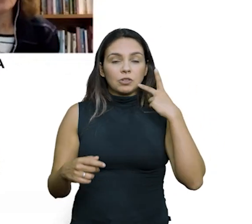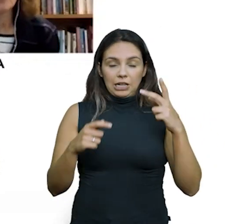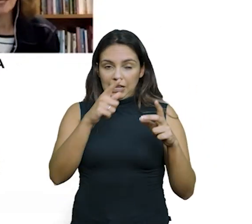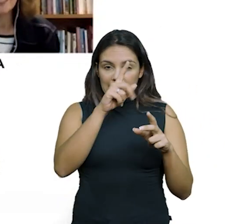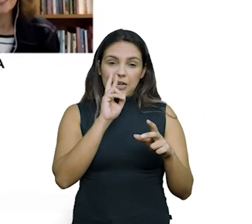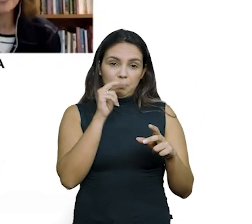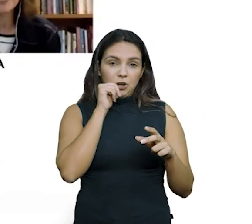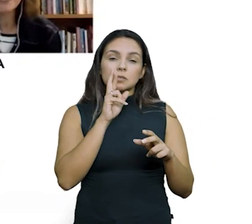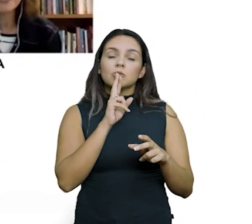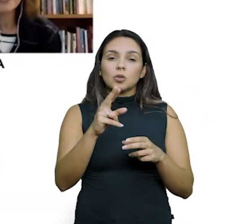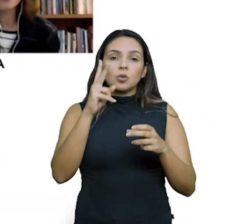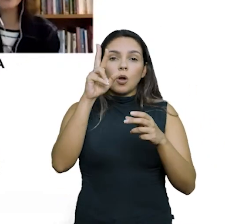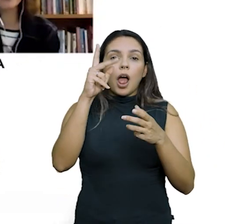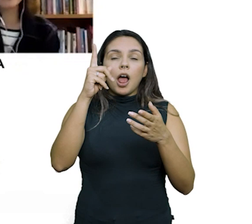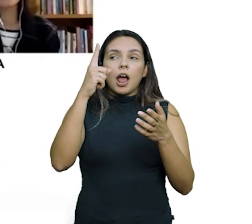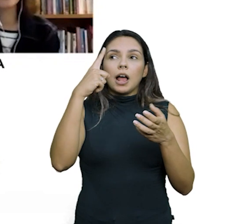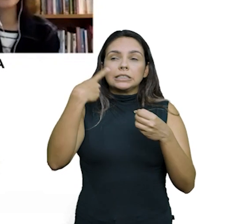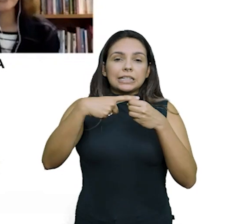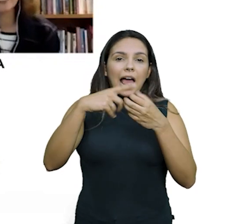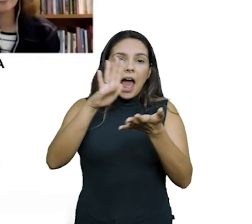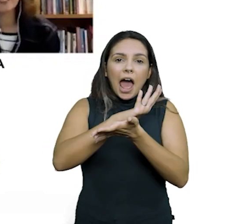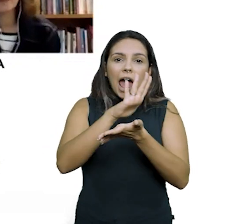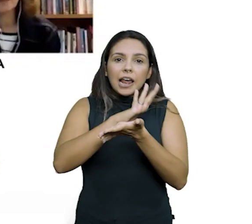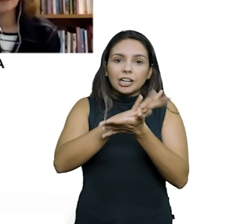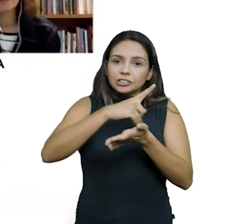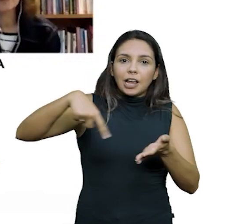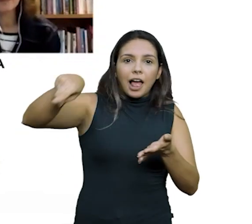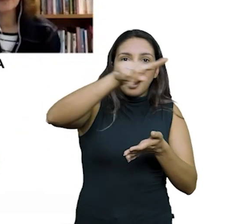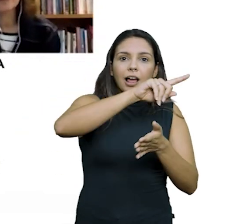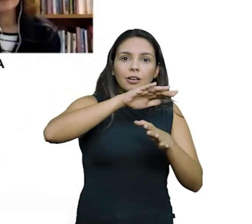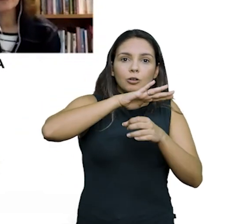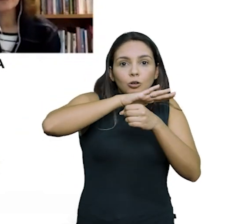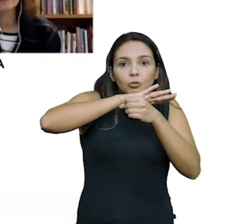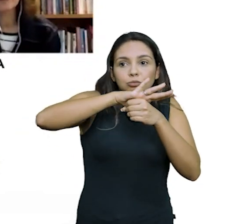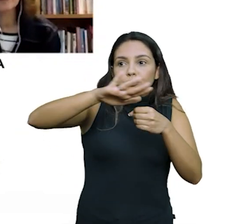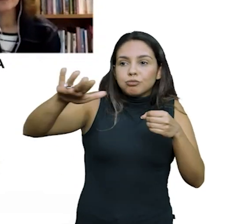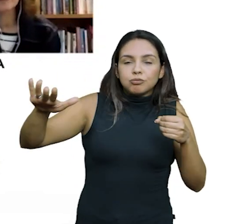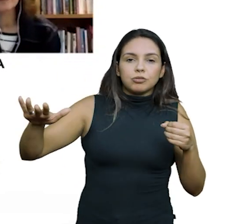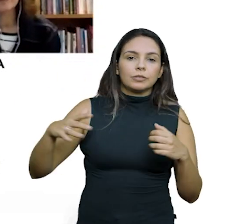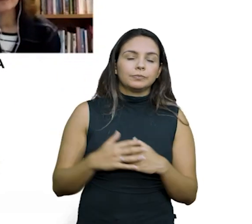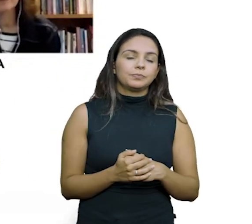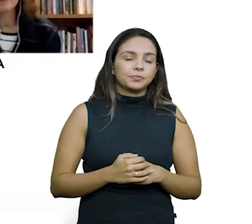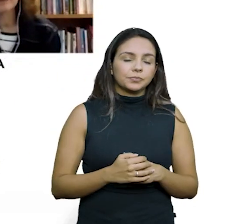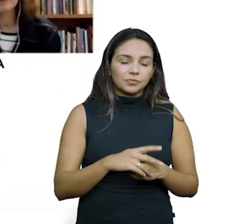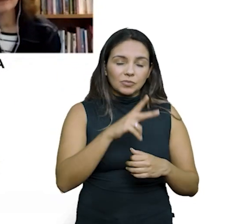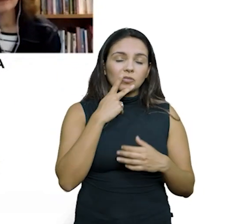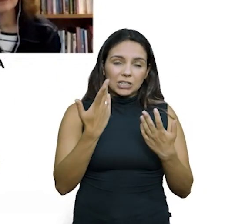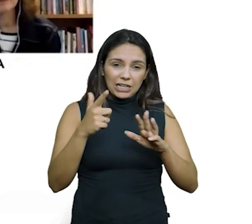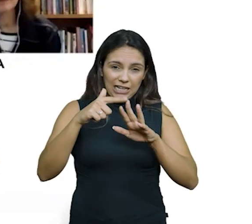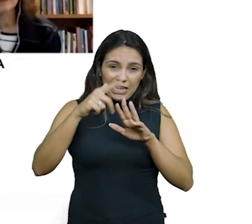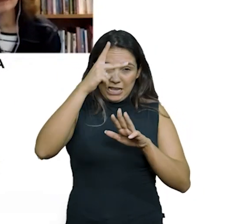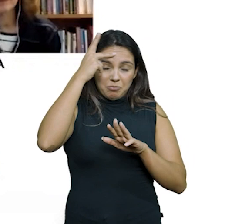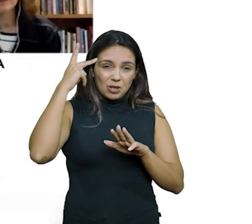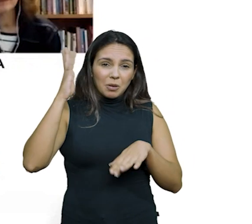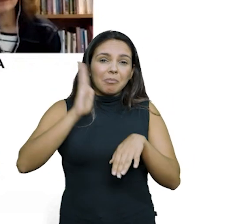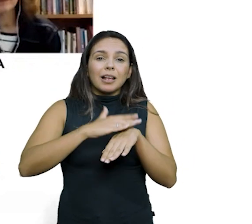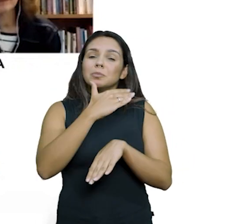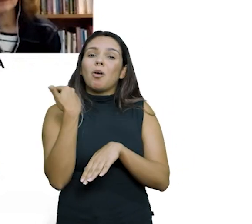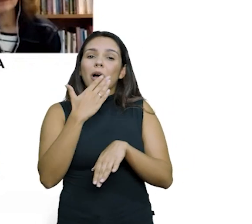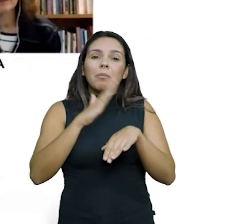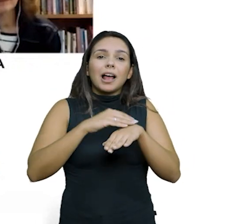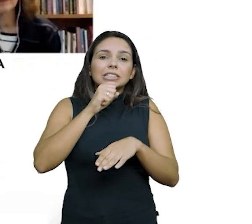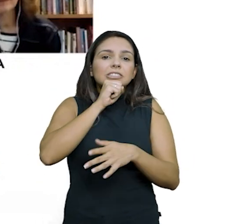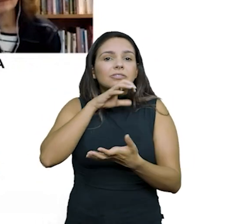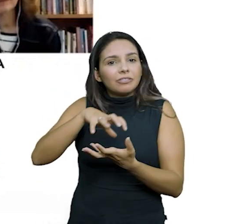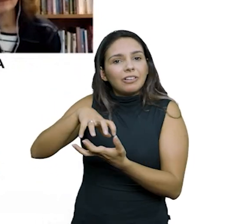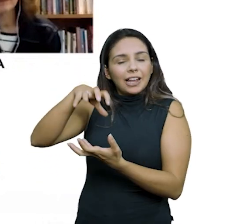né? Não, e pessoas, na maioria delas, mais velhas. Então, você está